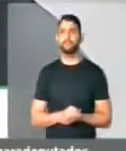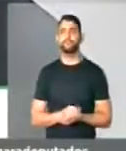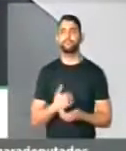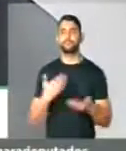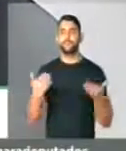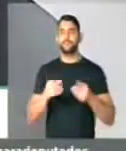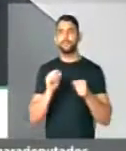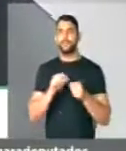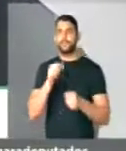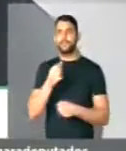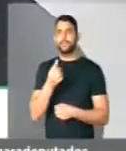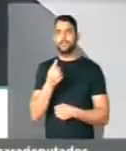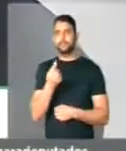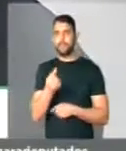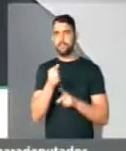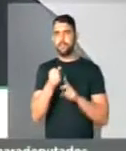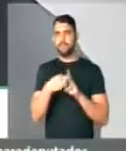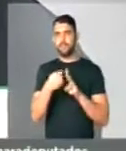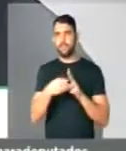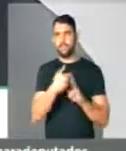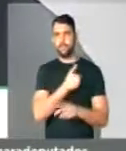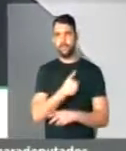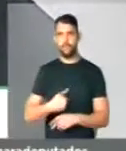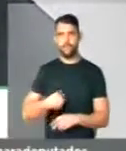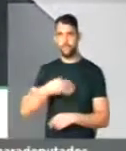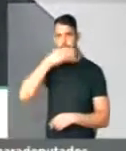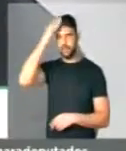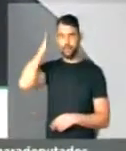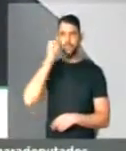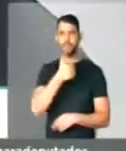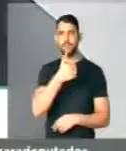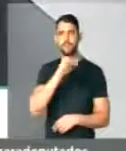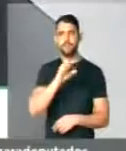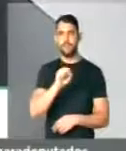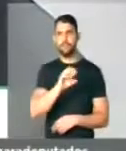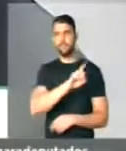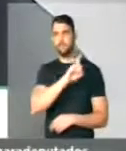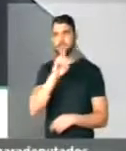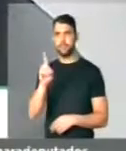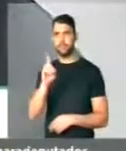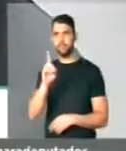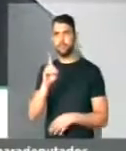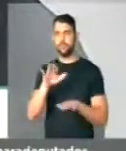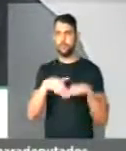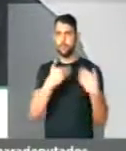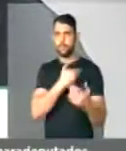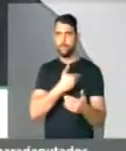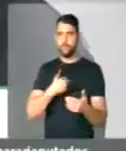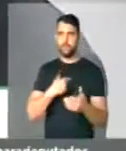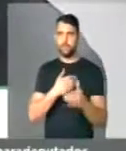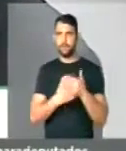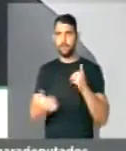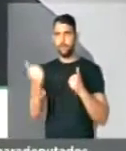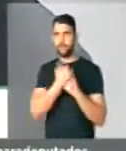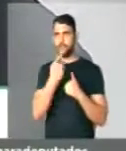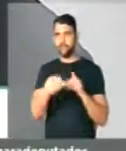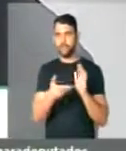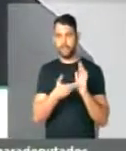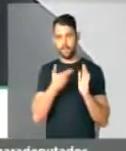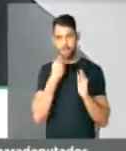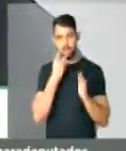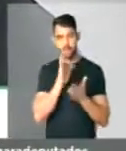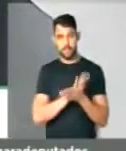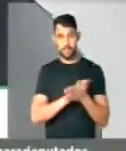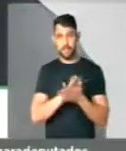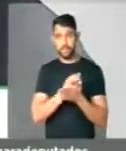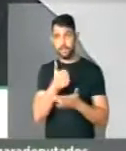Hoje completam 6 meses do governo Temer, 180 dias. Quando o governo deu golpe aqui nessa casa, disse que em